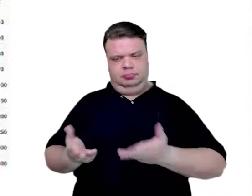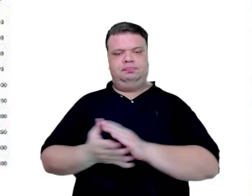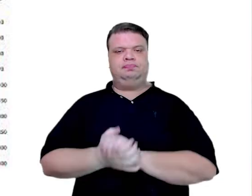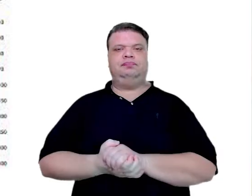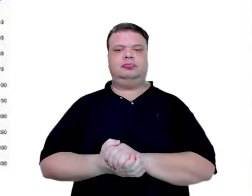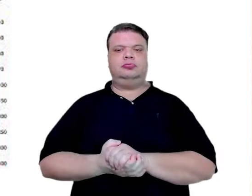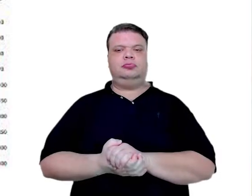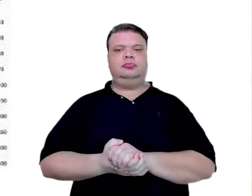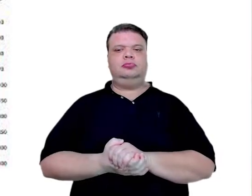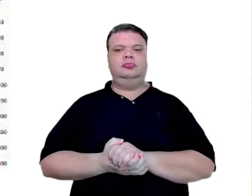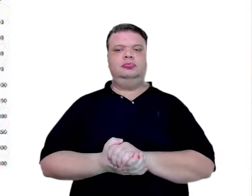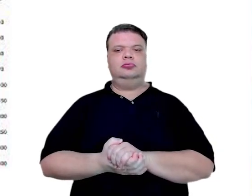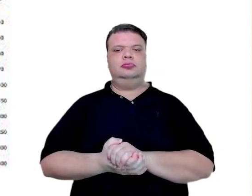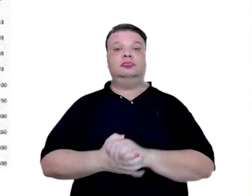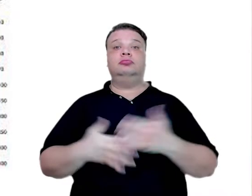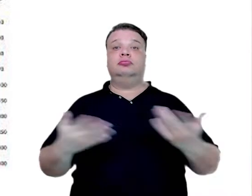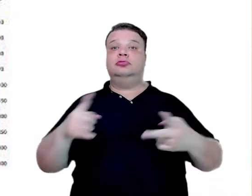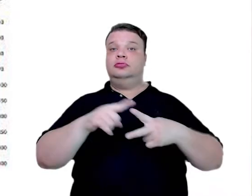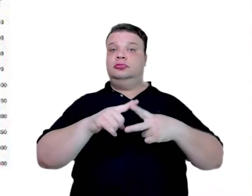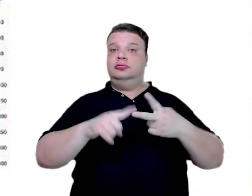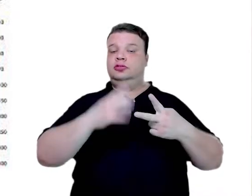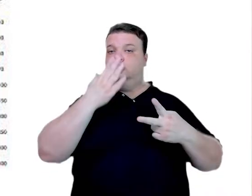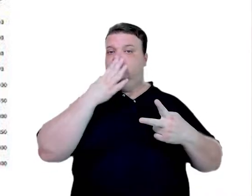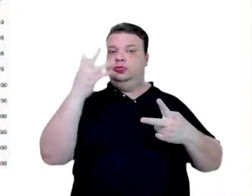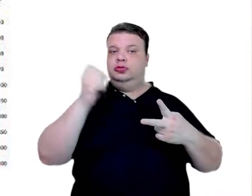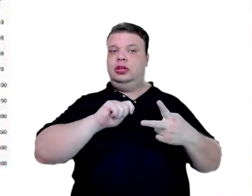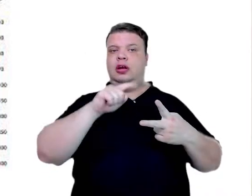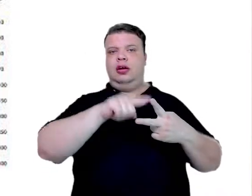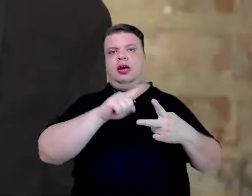resfriar, como vocês estão vendo nessa imagem abaixo aí.